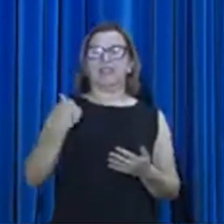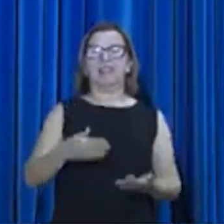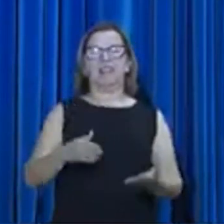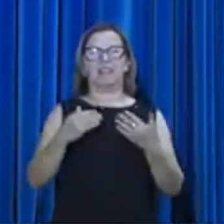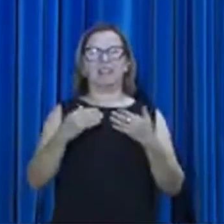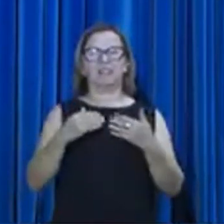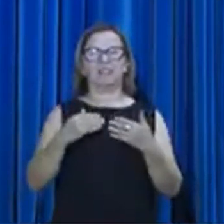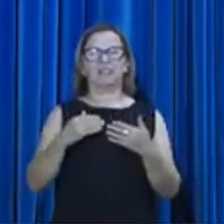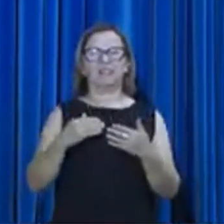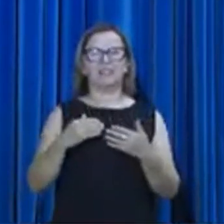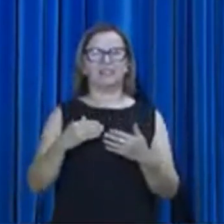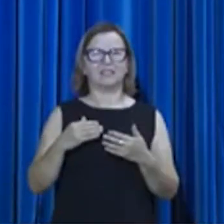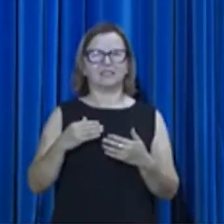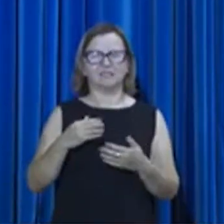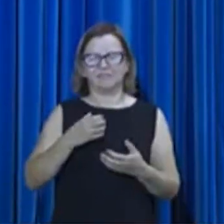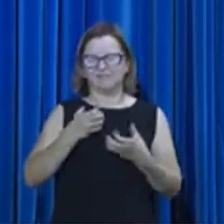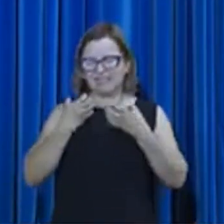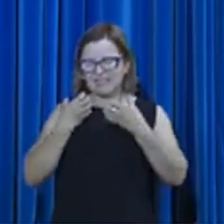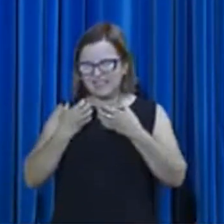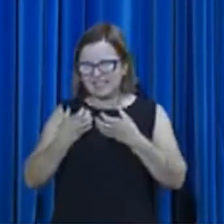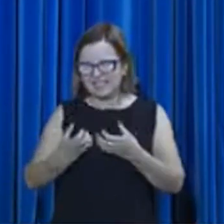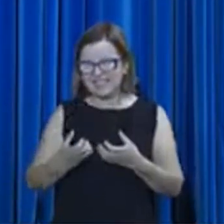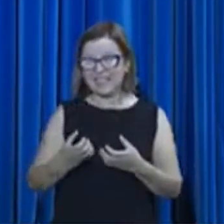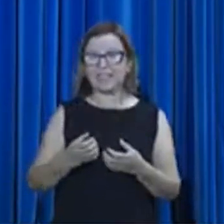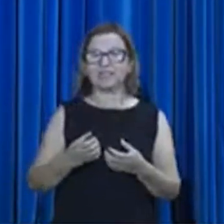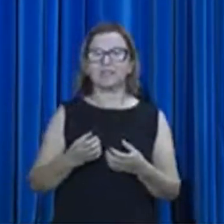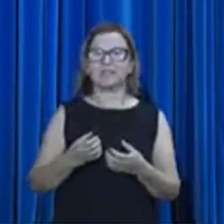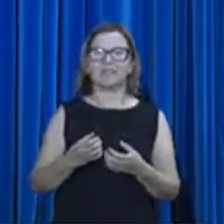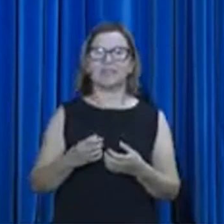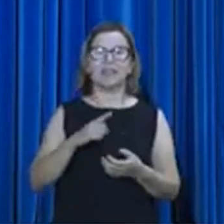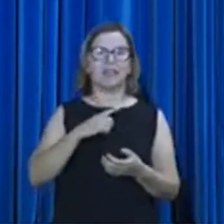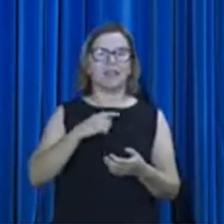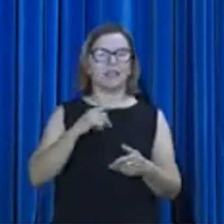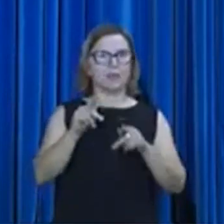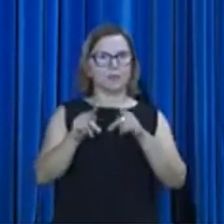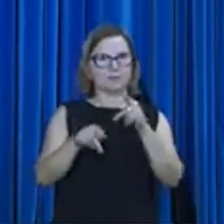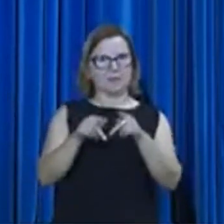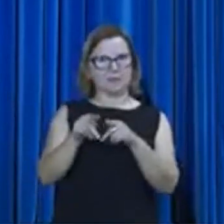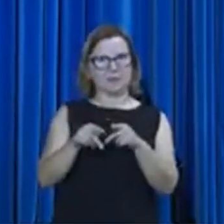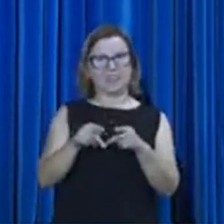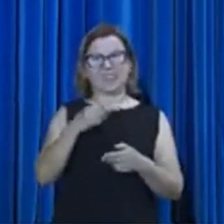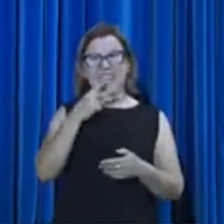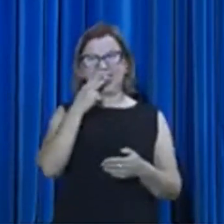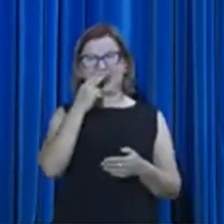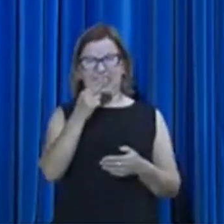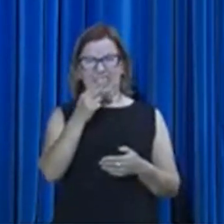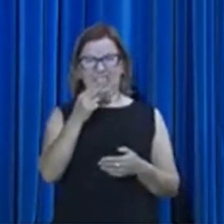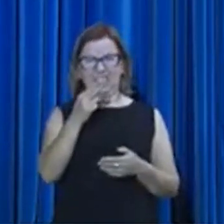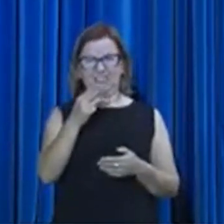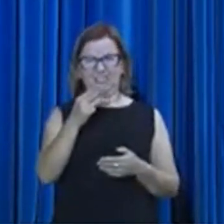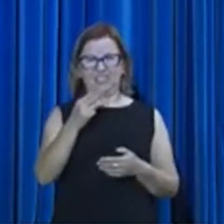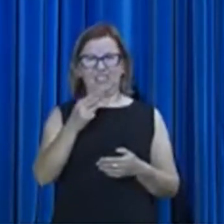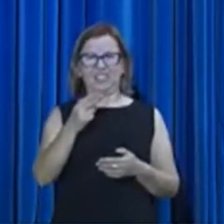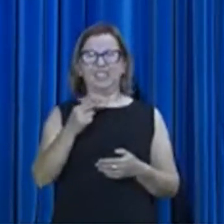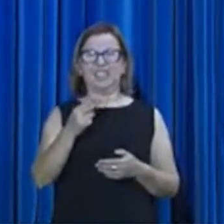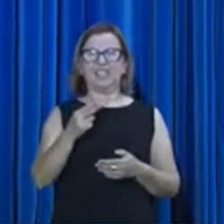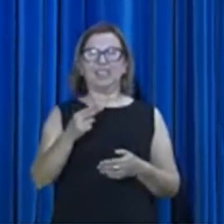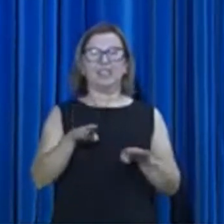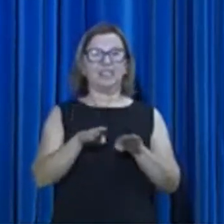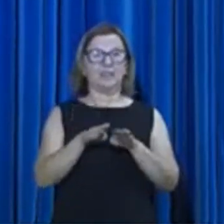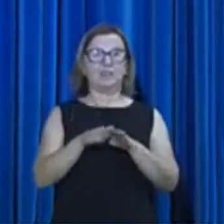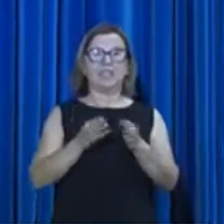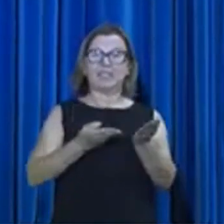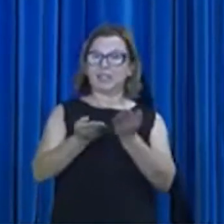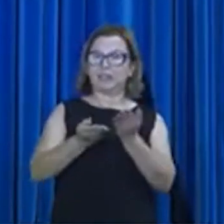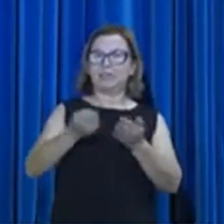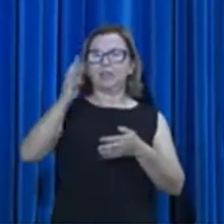E muitas pessoas enxergam o trabalho no próprio servir ao Senhor como uma grande fadiga. E esse é um problema que nós